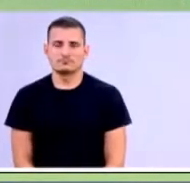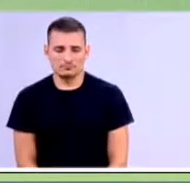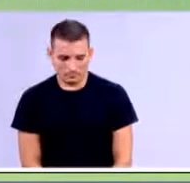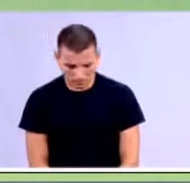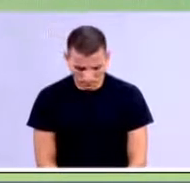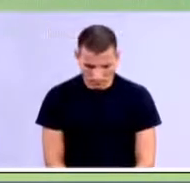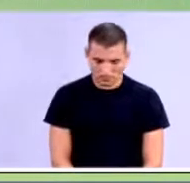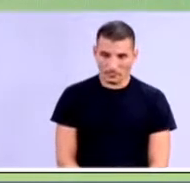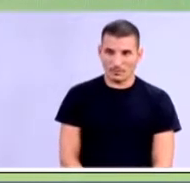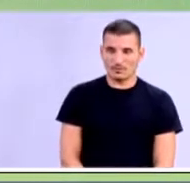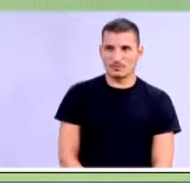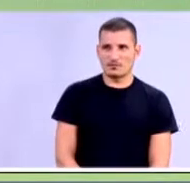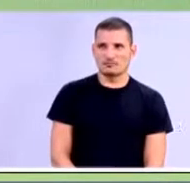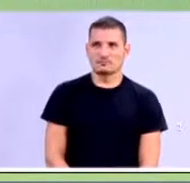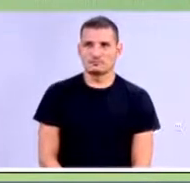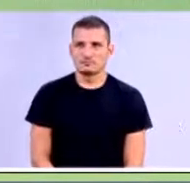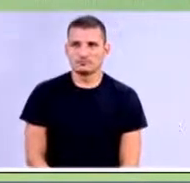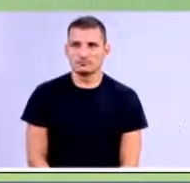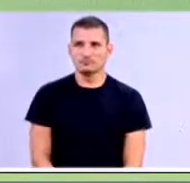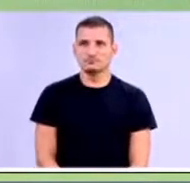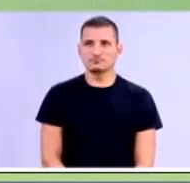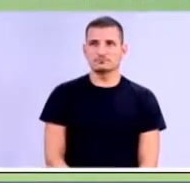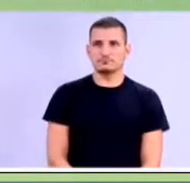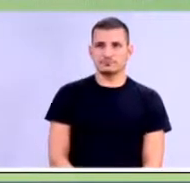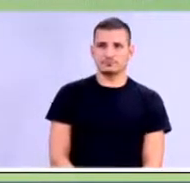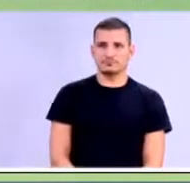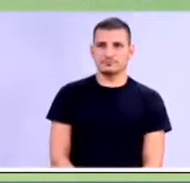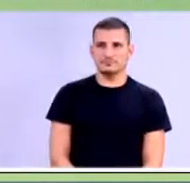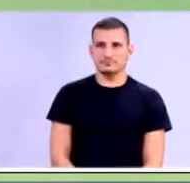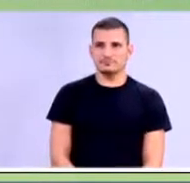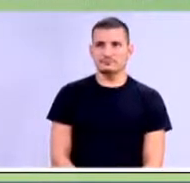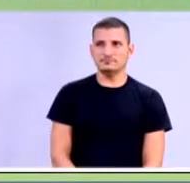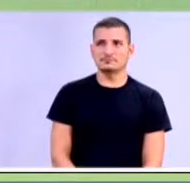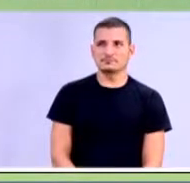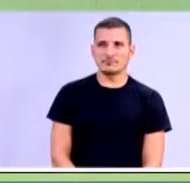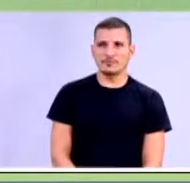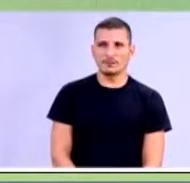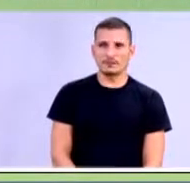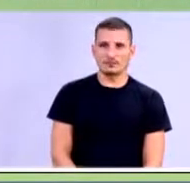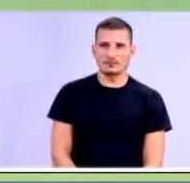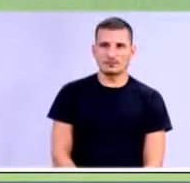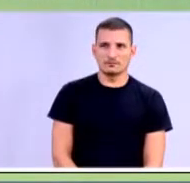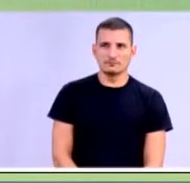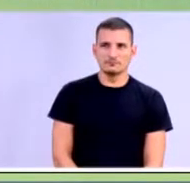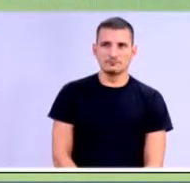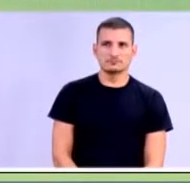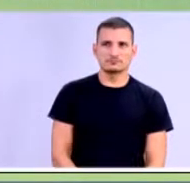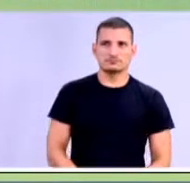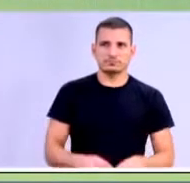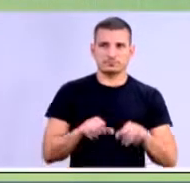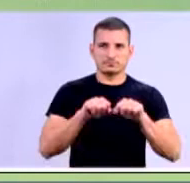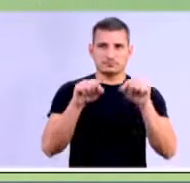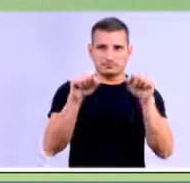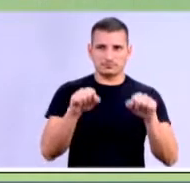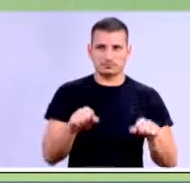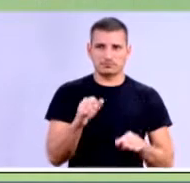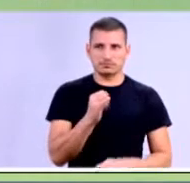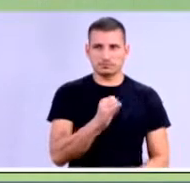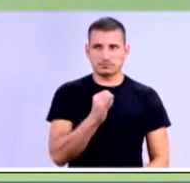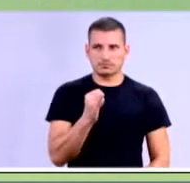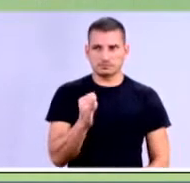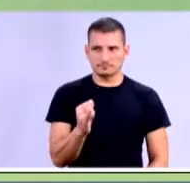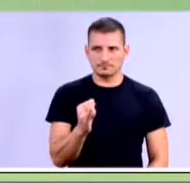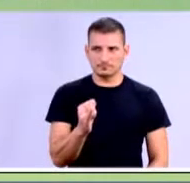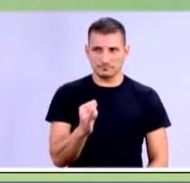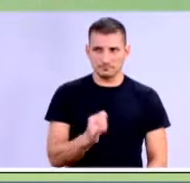encontro, momentos presenciais. Sistema de tutoria, olha só, vai